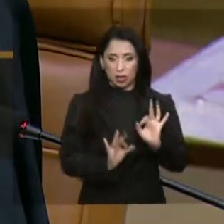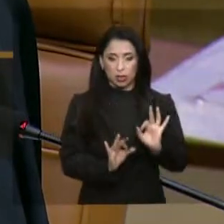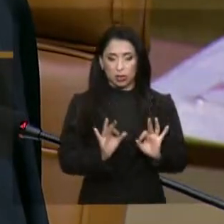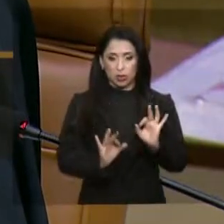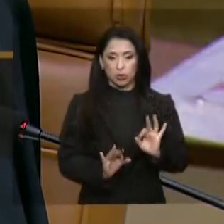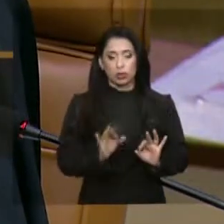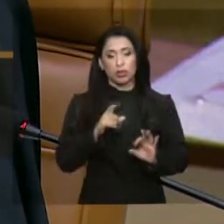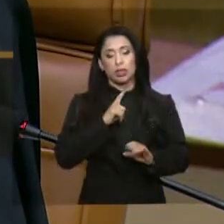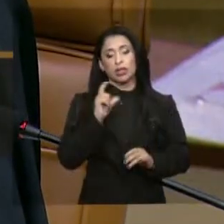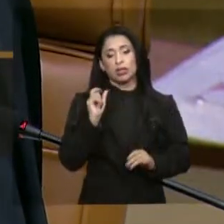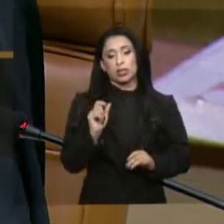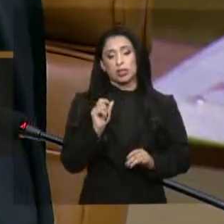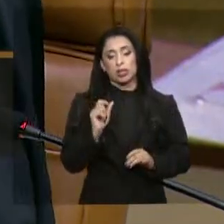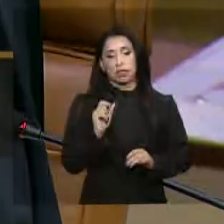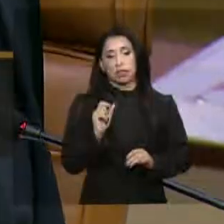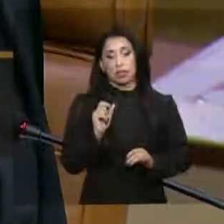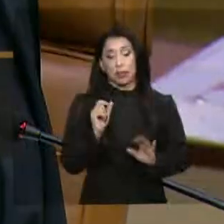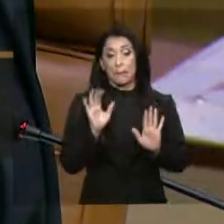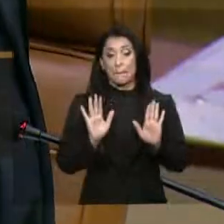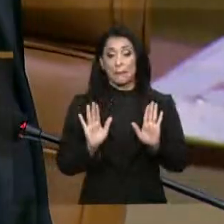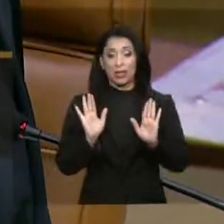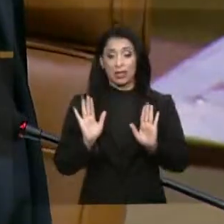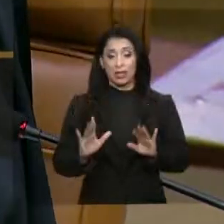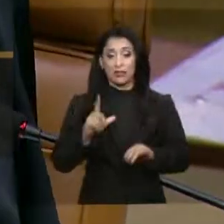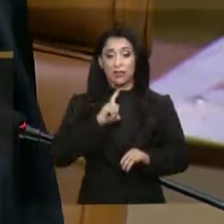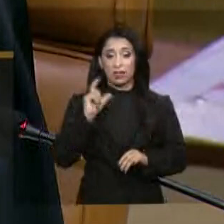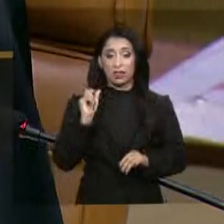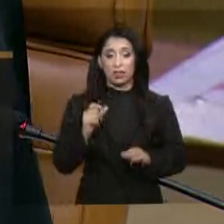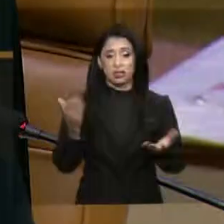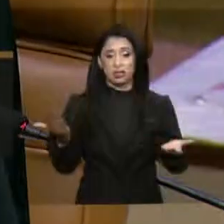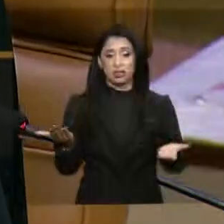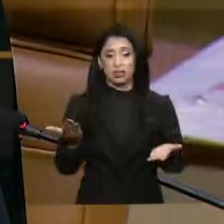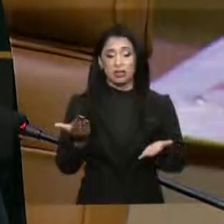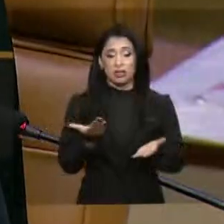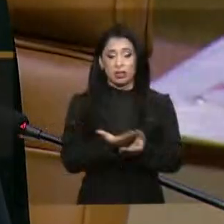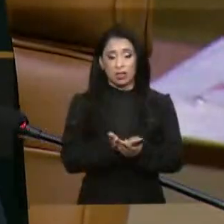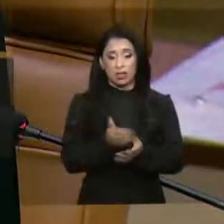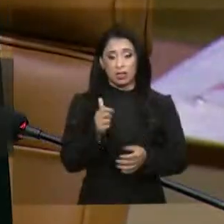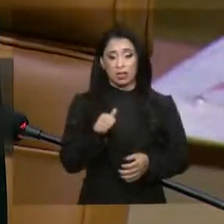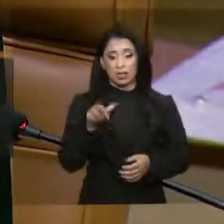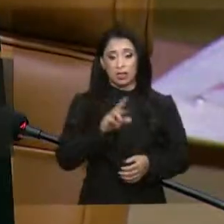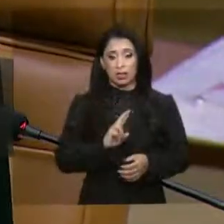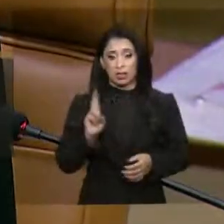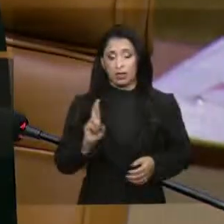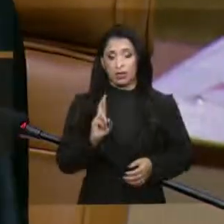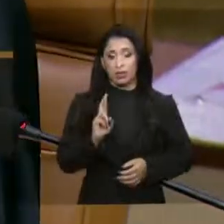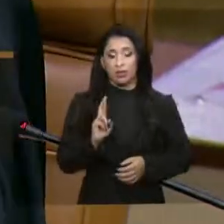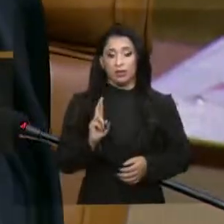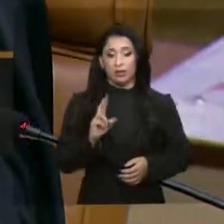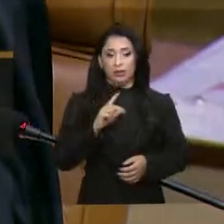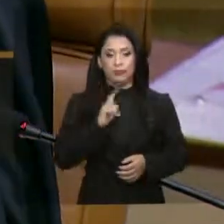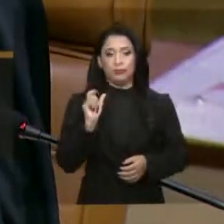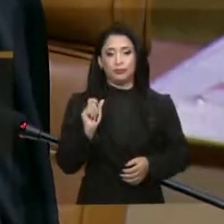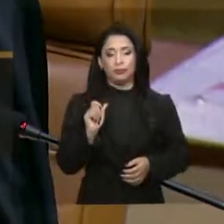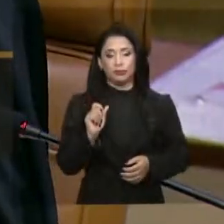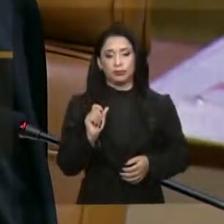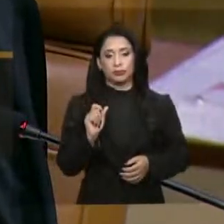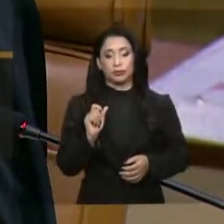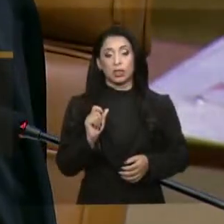atrai a aplicação da revelia. Mas, no caso de ação rescisória, há a revelia, mas não há os efeitos